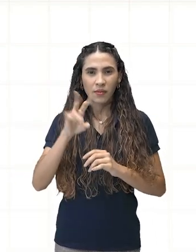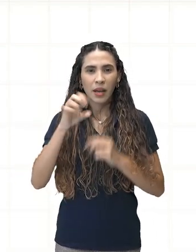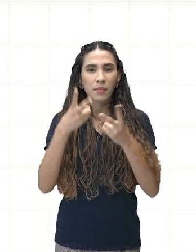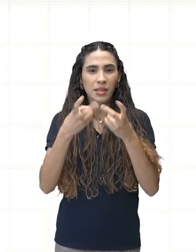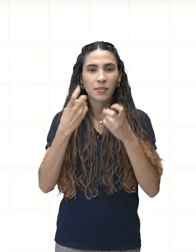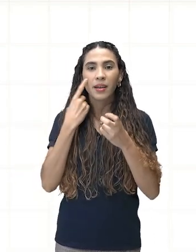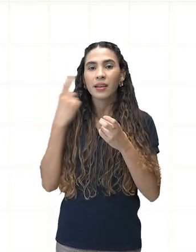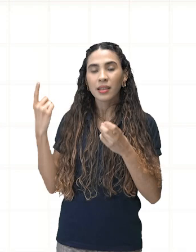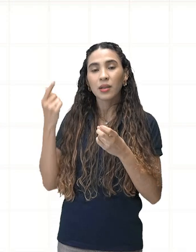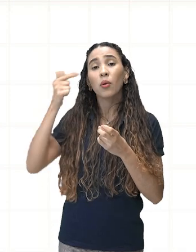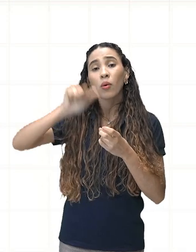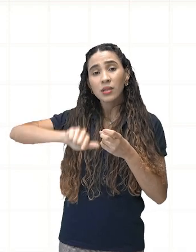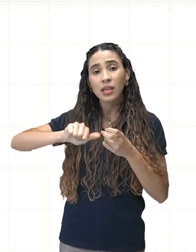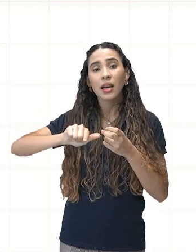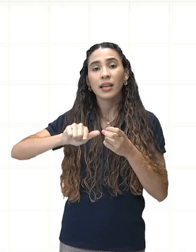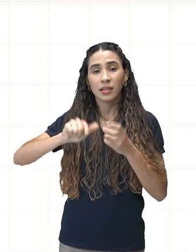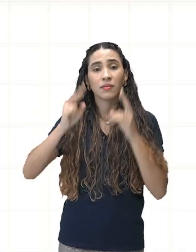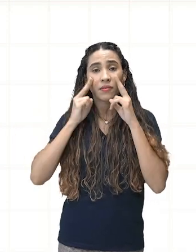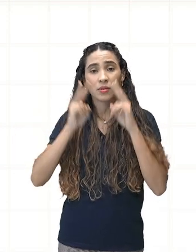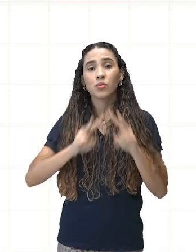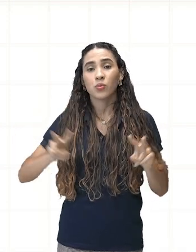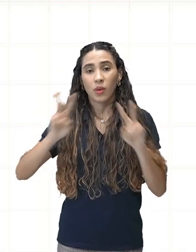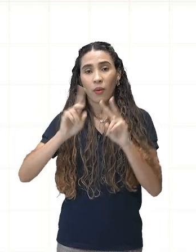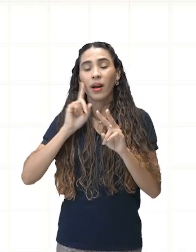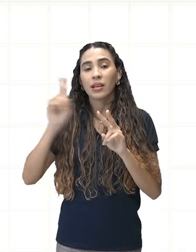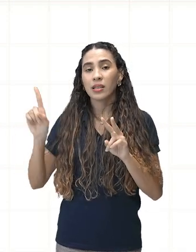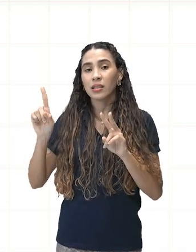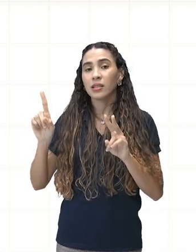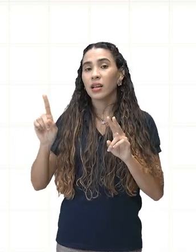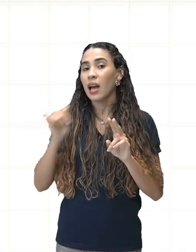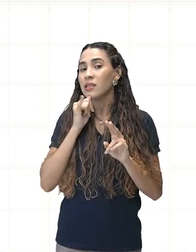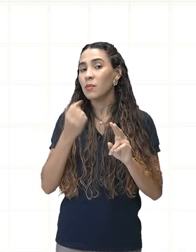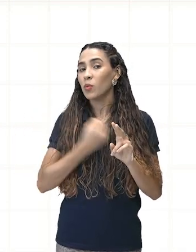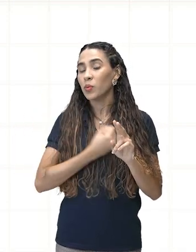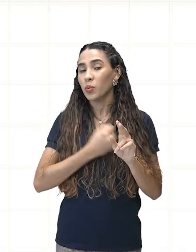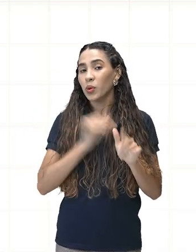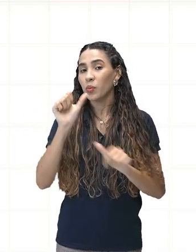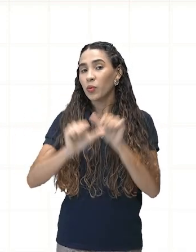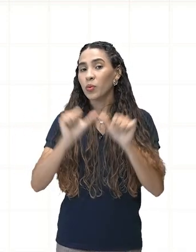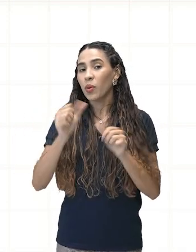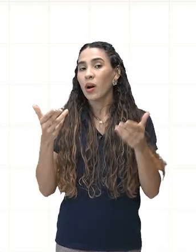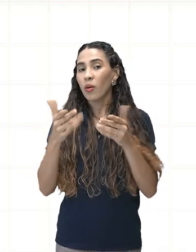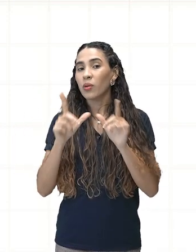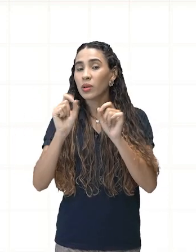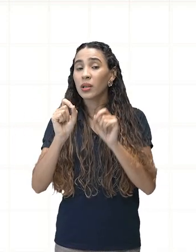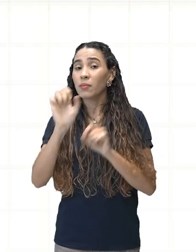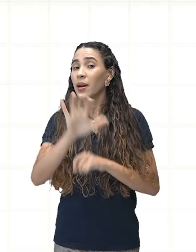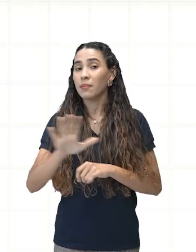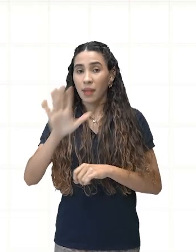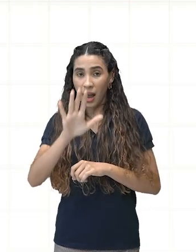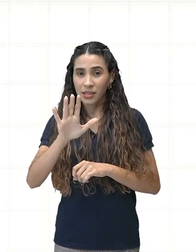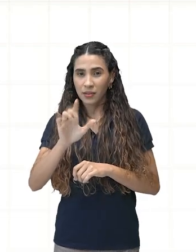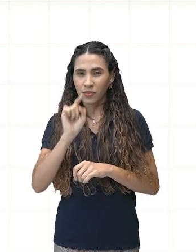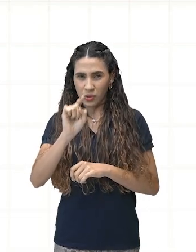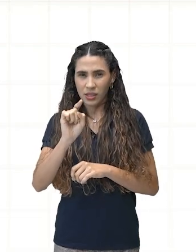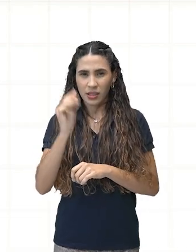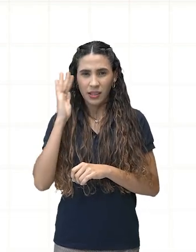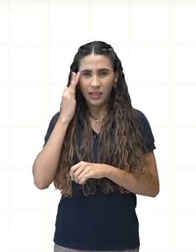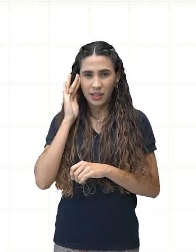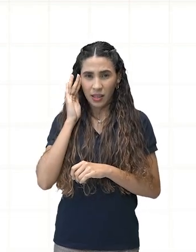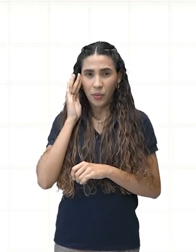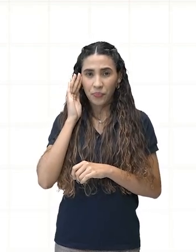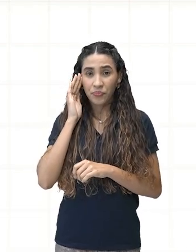consigo observar esses dados visualmente aqui. O que era número passa a ser ali uma imagem. Deu para